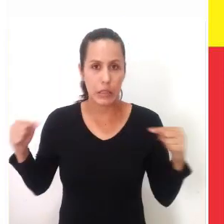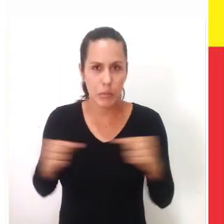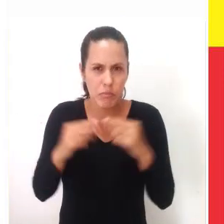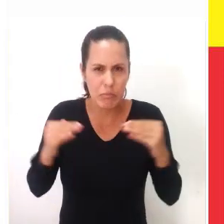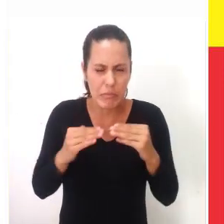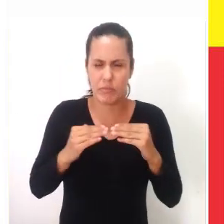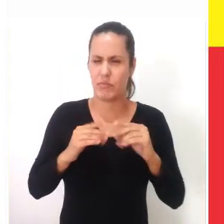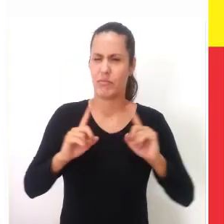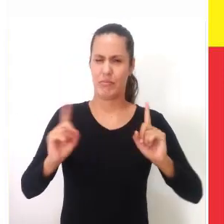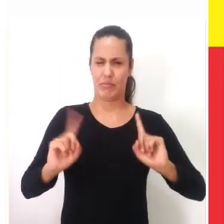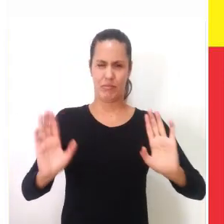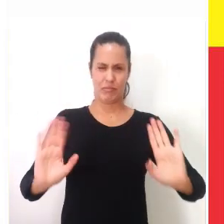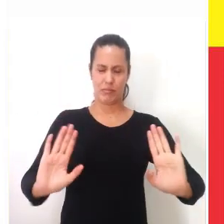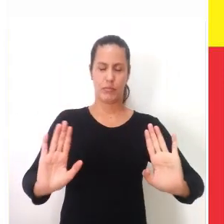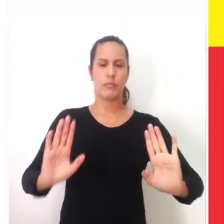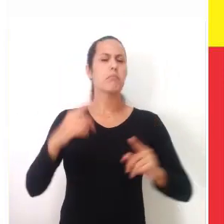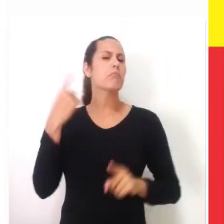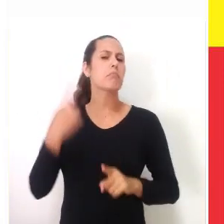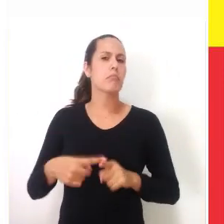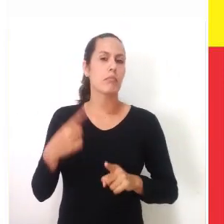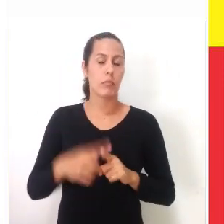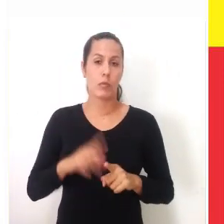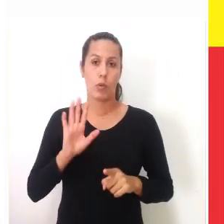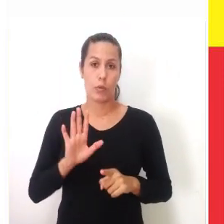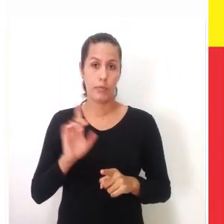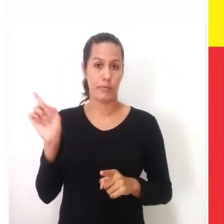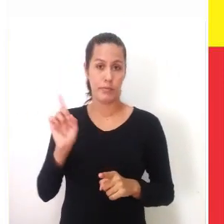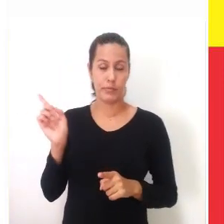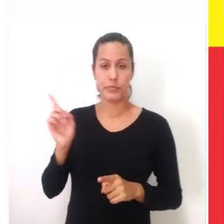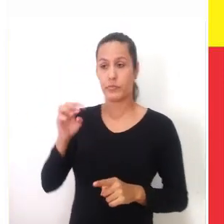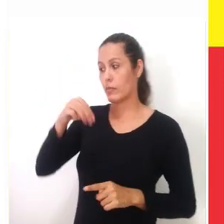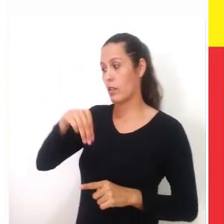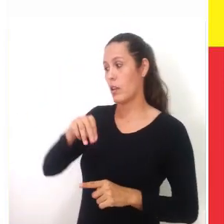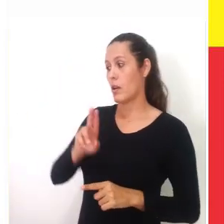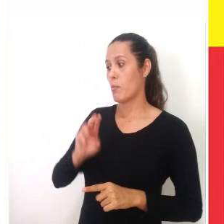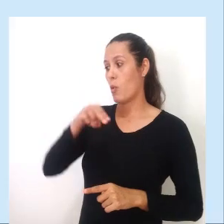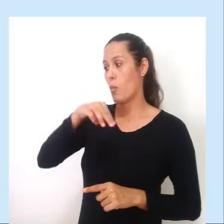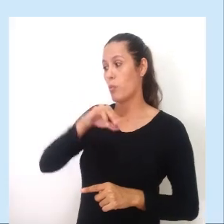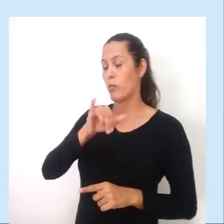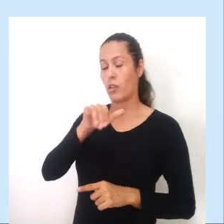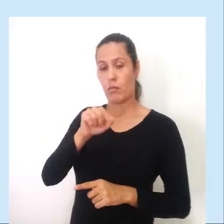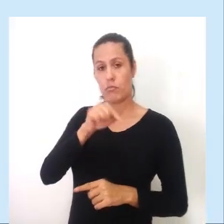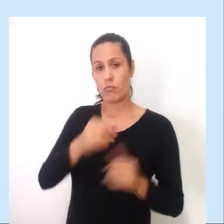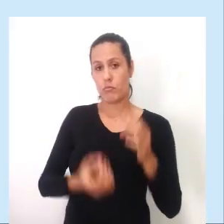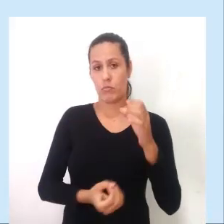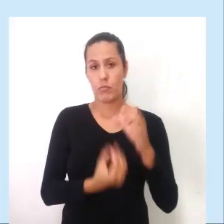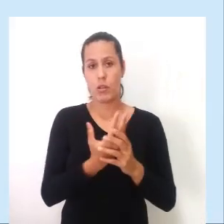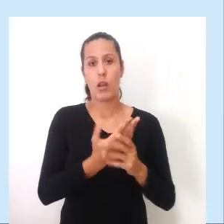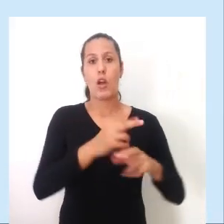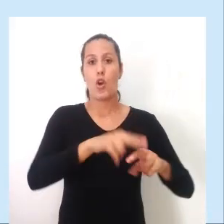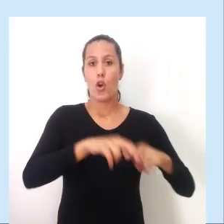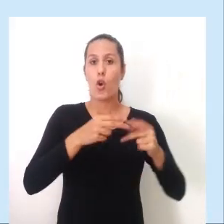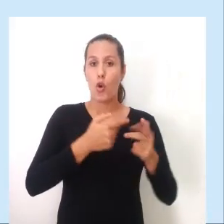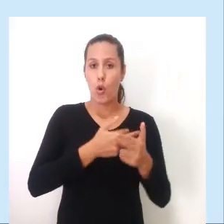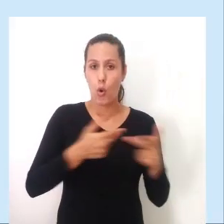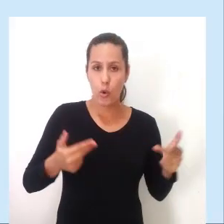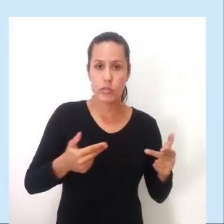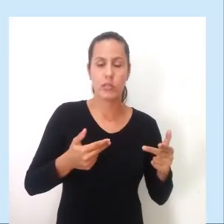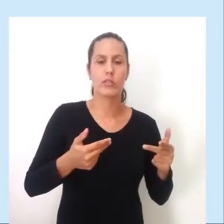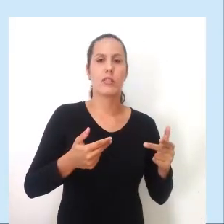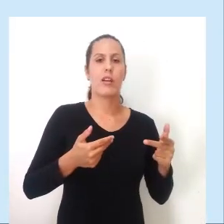do Egito. Por que, Dantas? Porque a múmia do Egito, ela foi feita através de